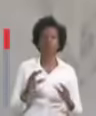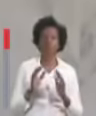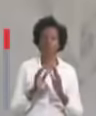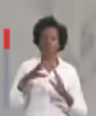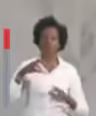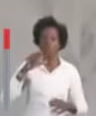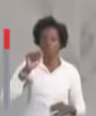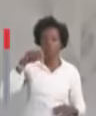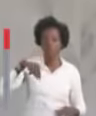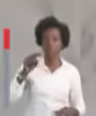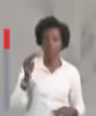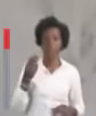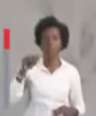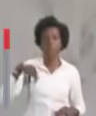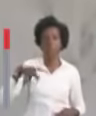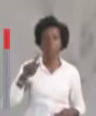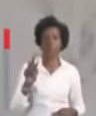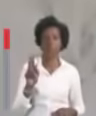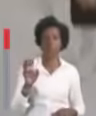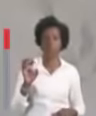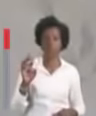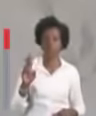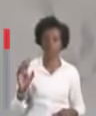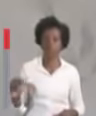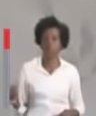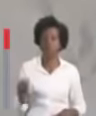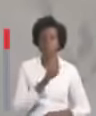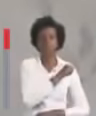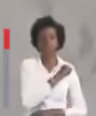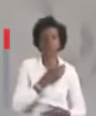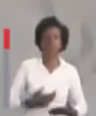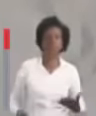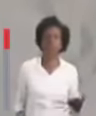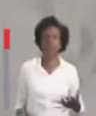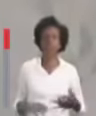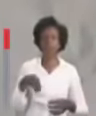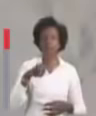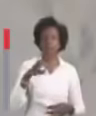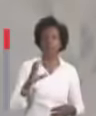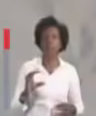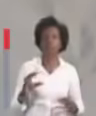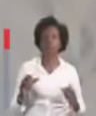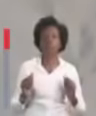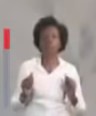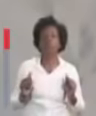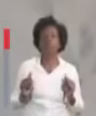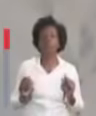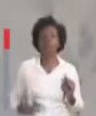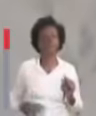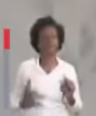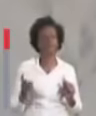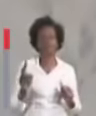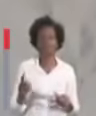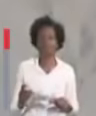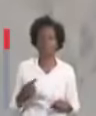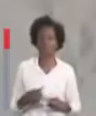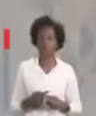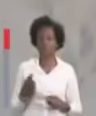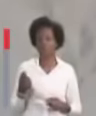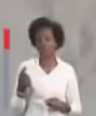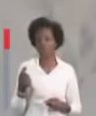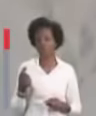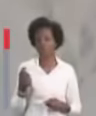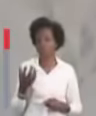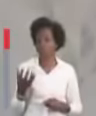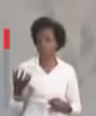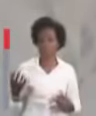alunos foram prejudicados e os professores também e o MEC sempre omisso Por que o MEC está a serviço do lucro